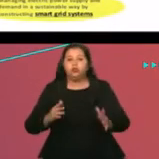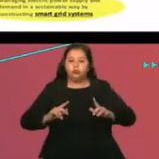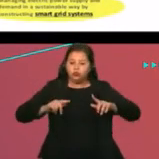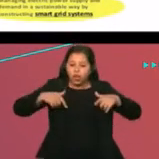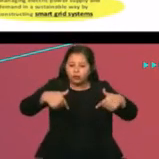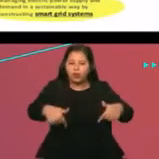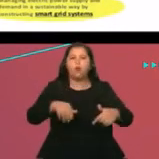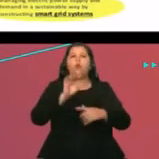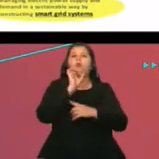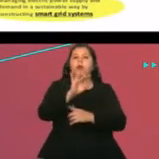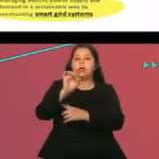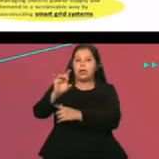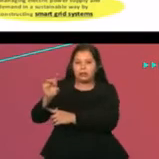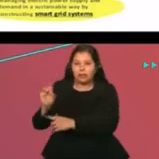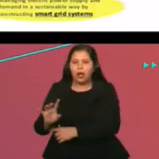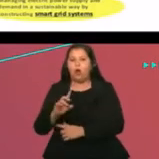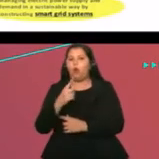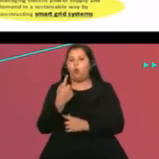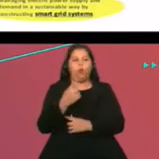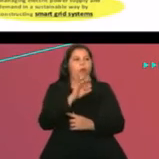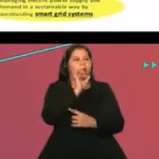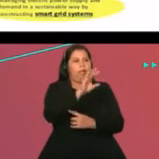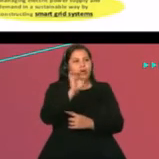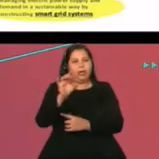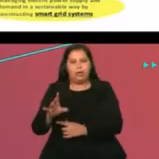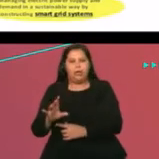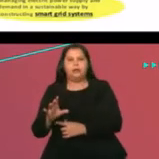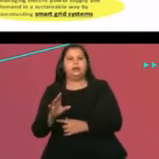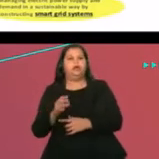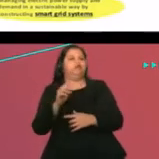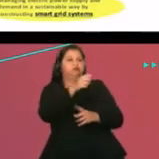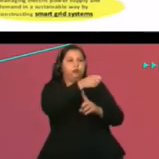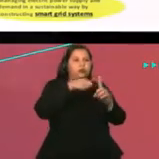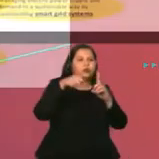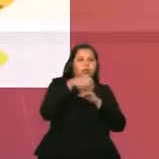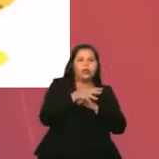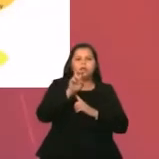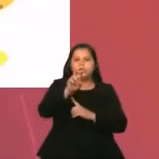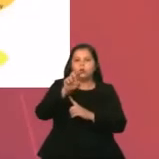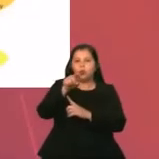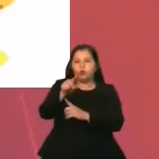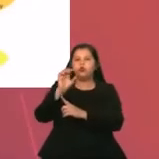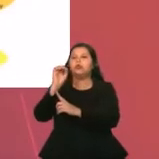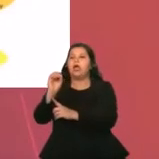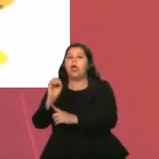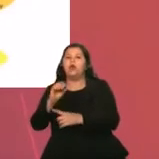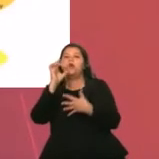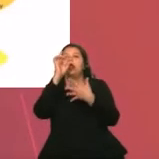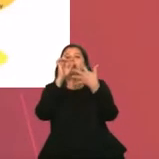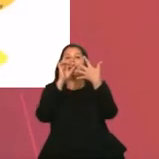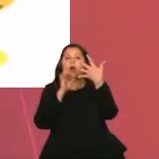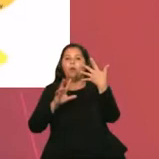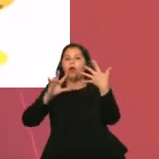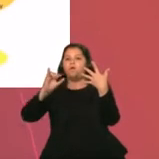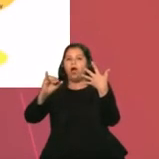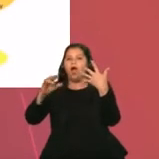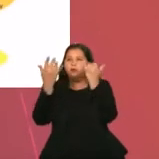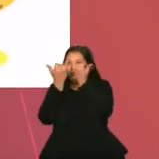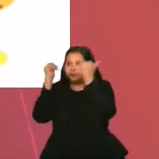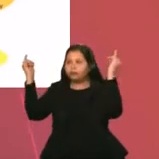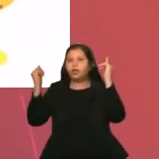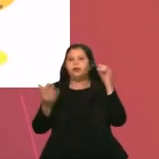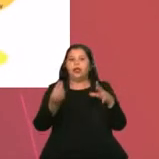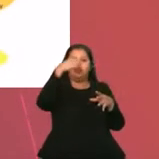cada um dos das vezes observações da sociedade 5.0 vai se refletir o